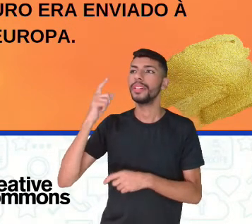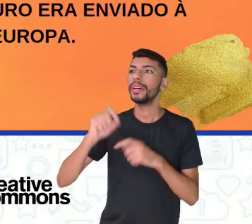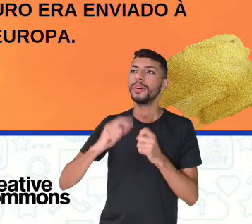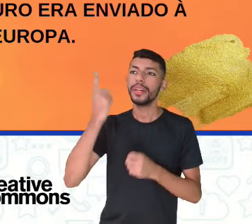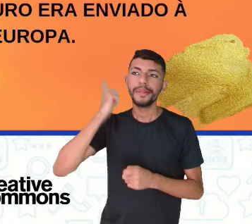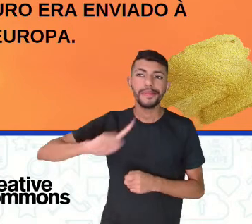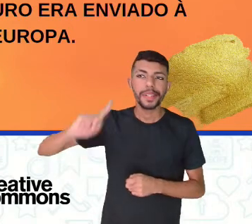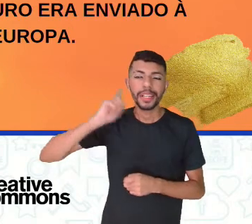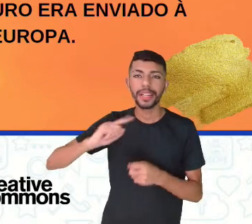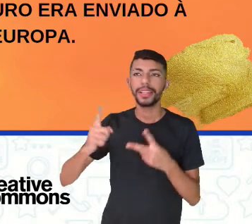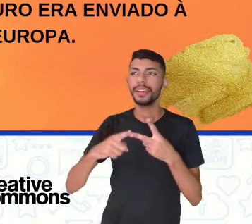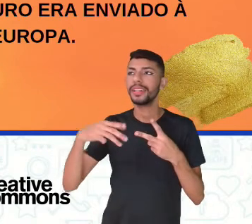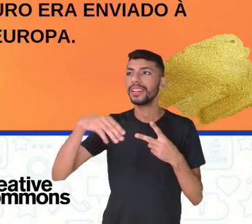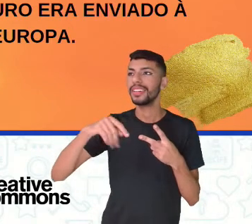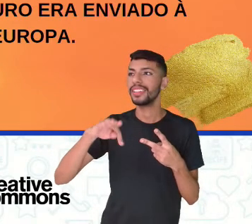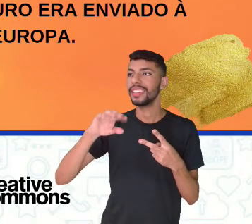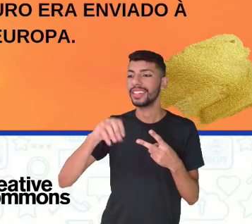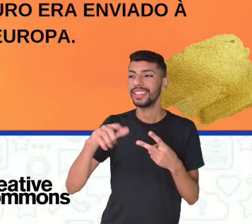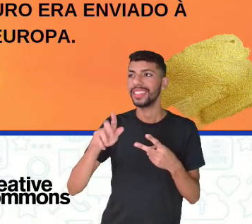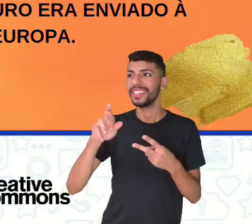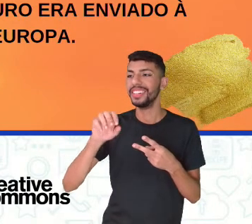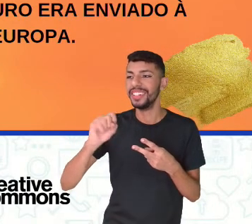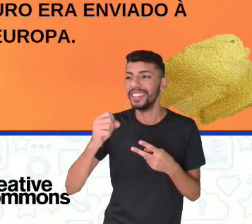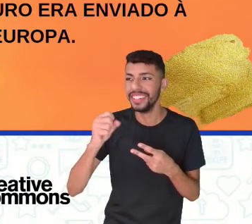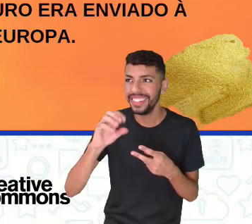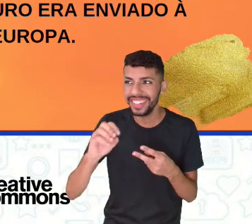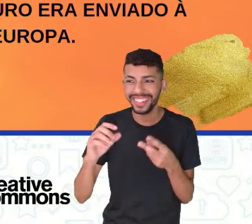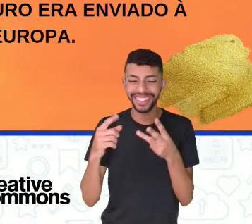Goiás, que tinha uma grande...